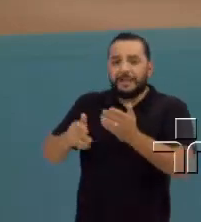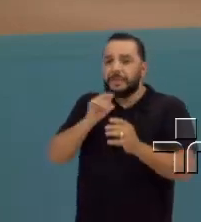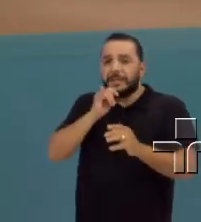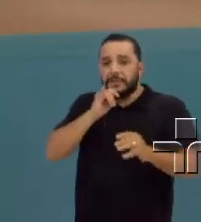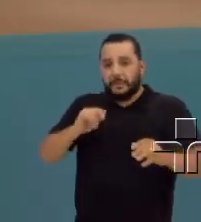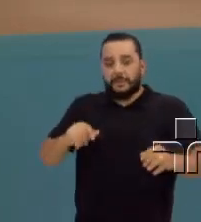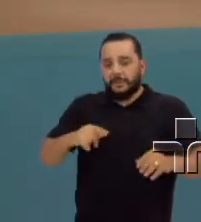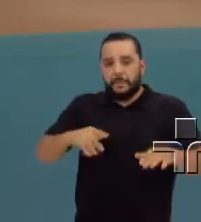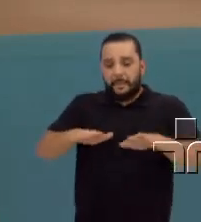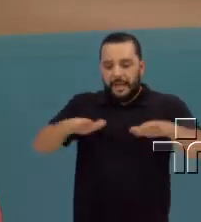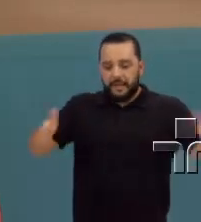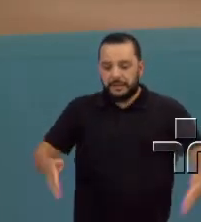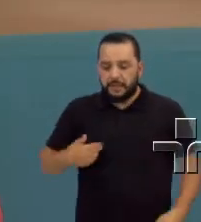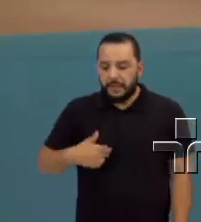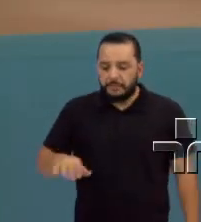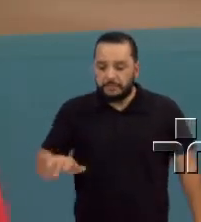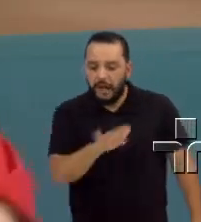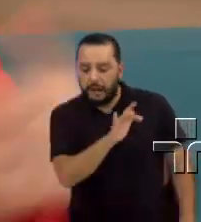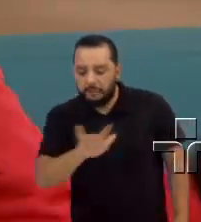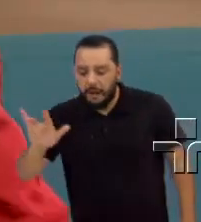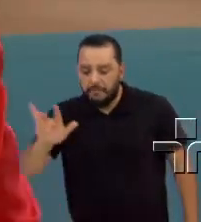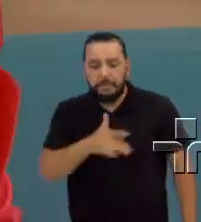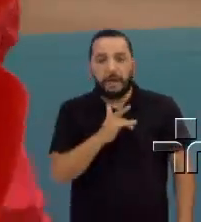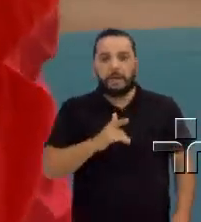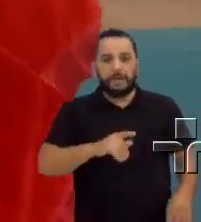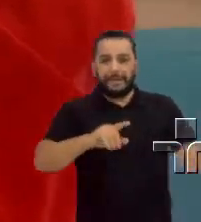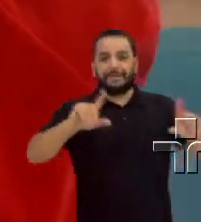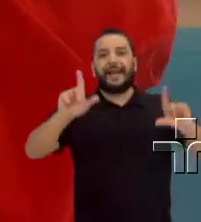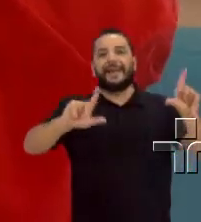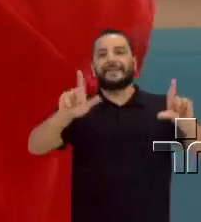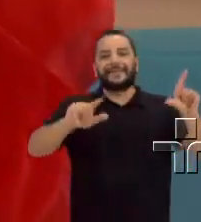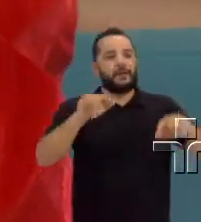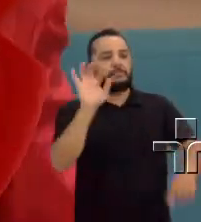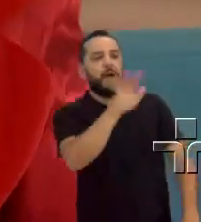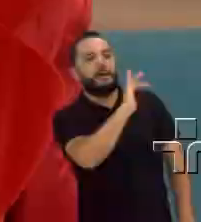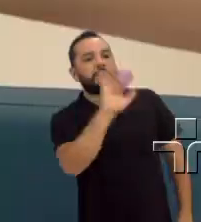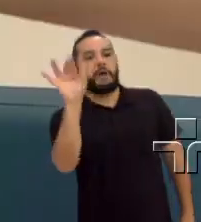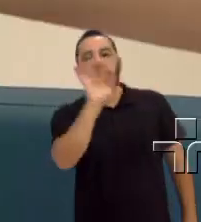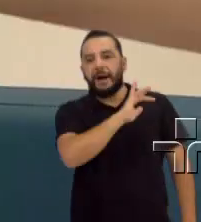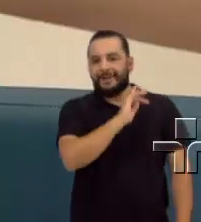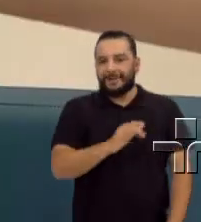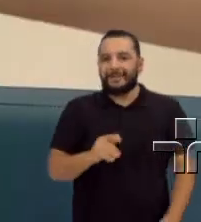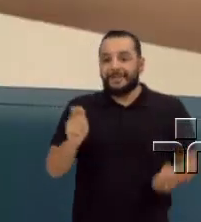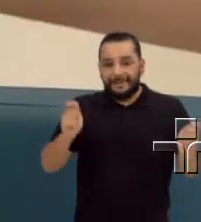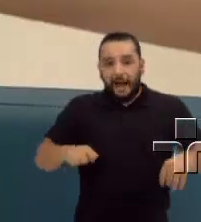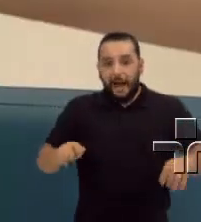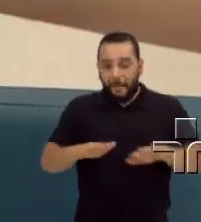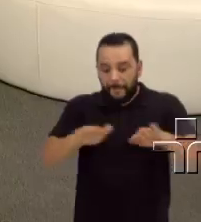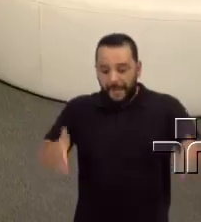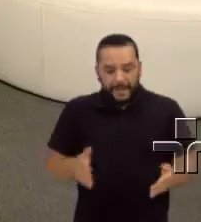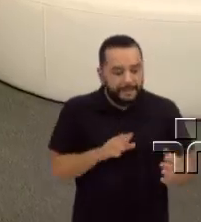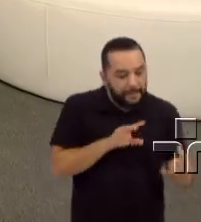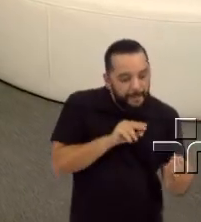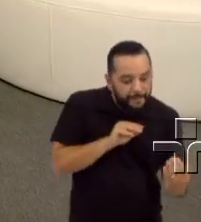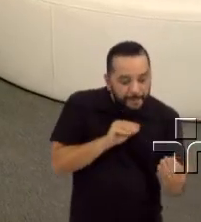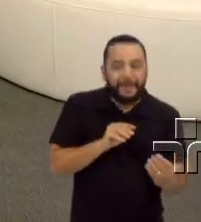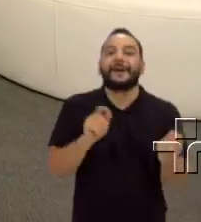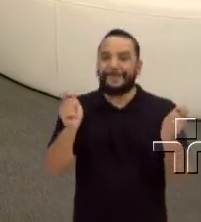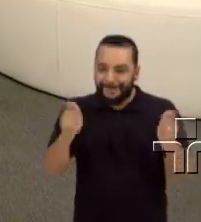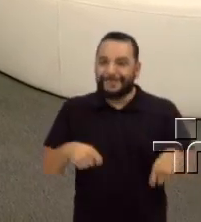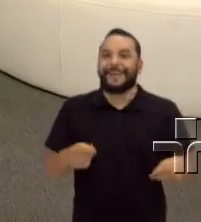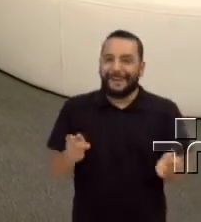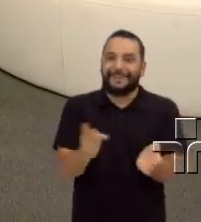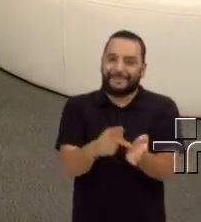essa mesa tem um sensor, você tem algum tipo, um ou mais, né? Sensores. Vai até conversar com a mesa. Exatamente. Então,